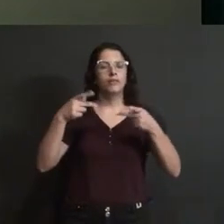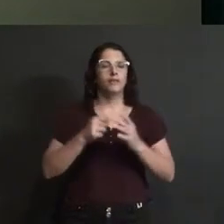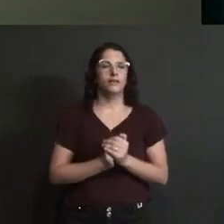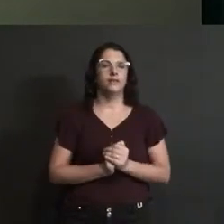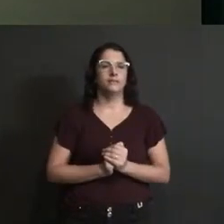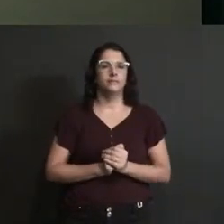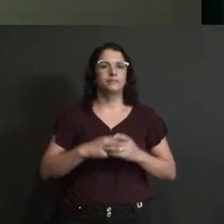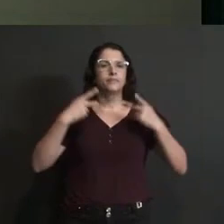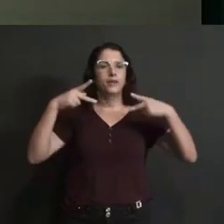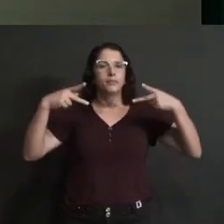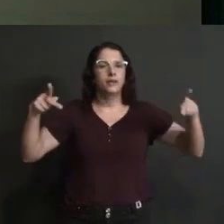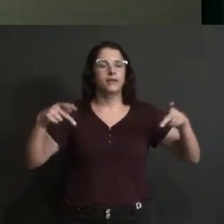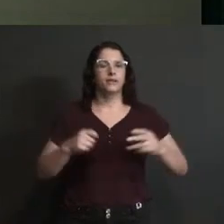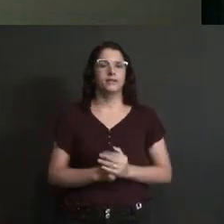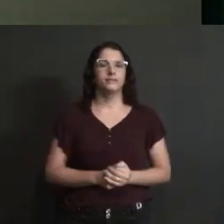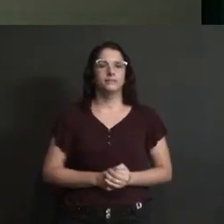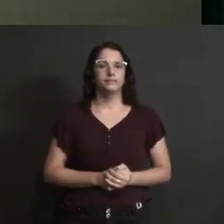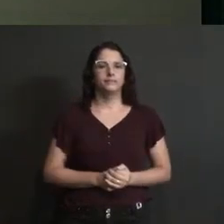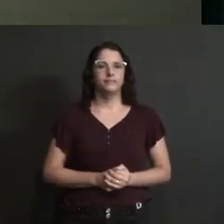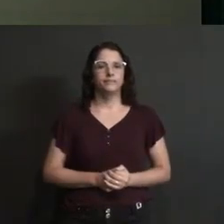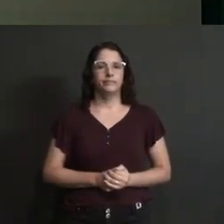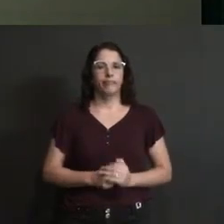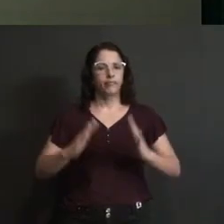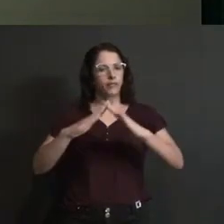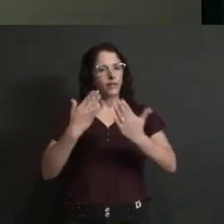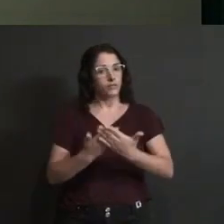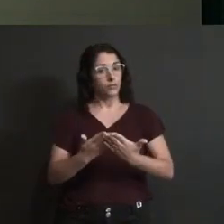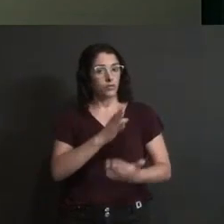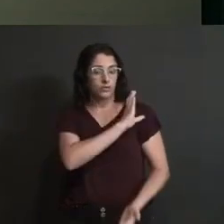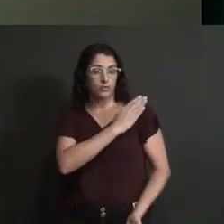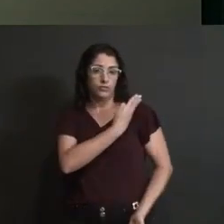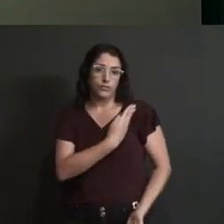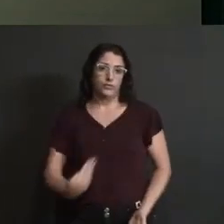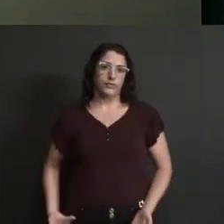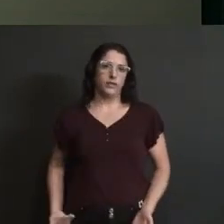evento. Então, o que eu queria que vocês entendessem,